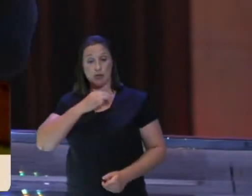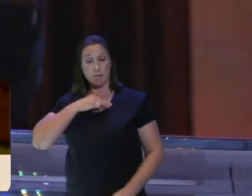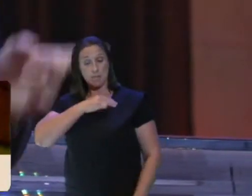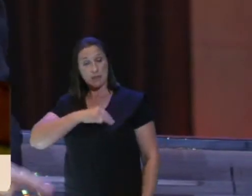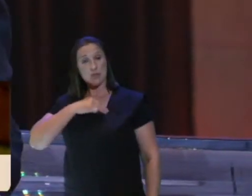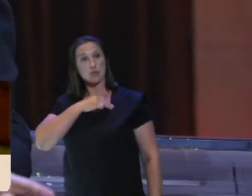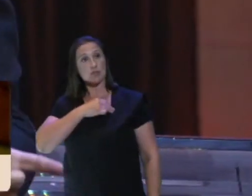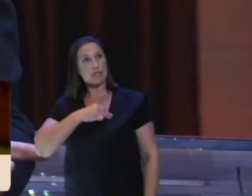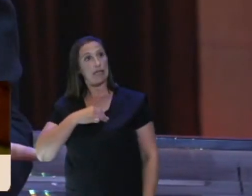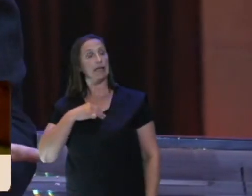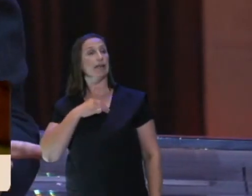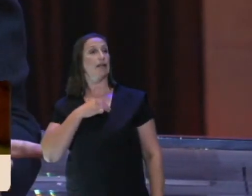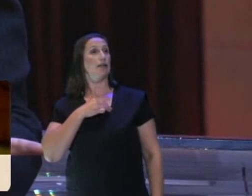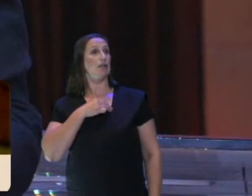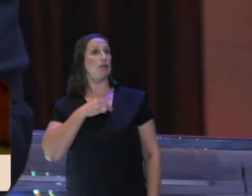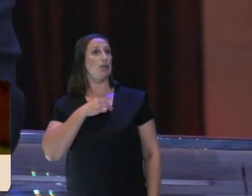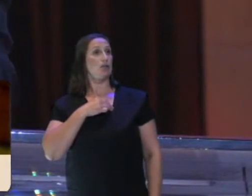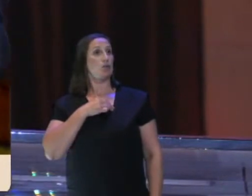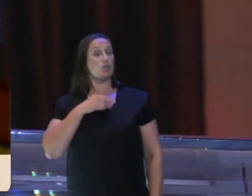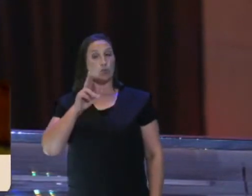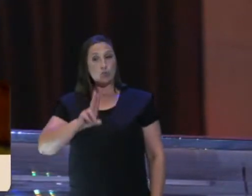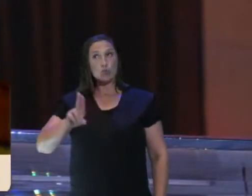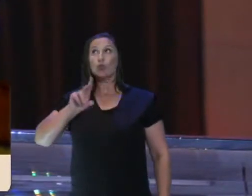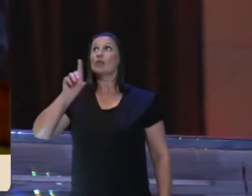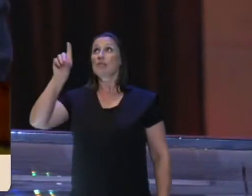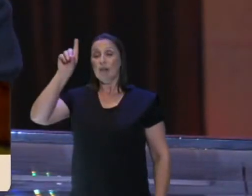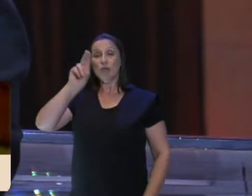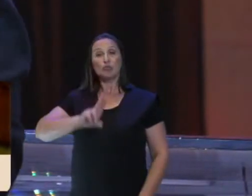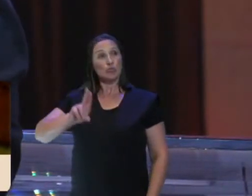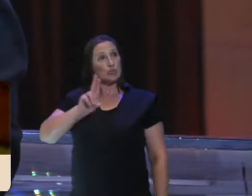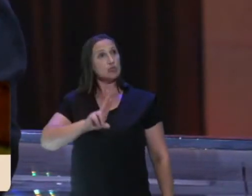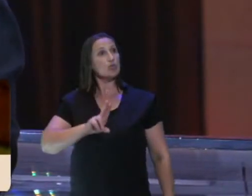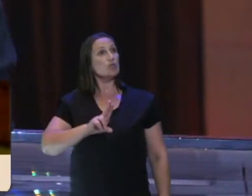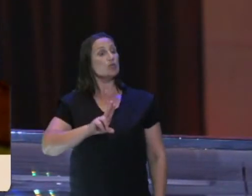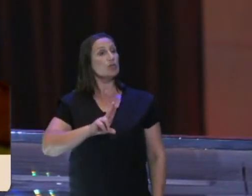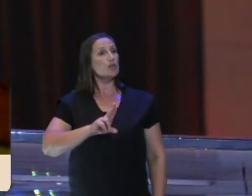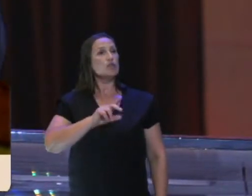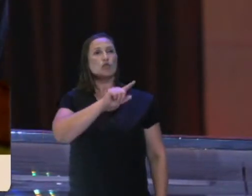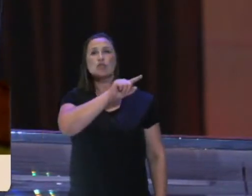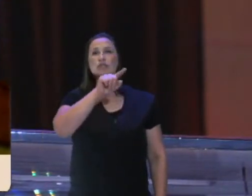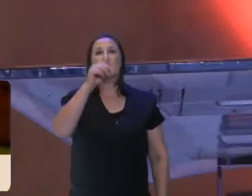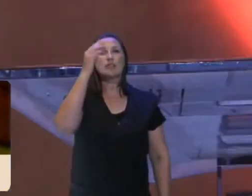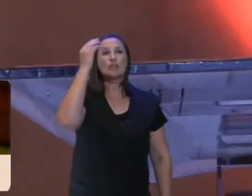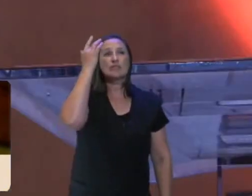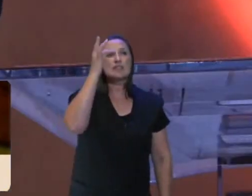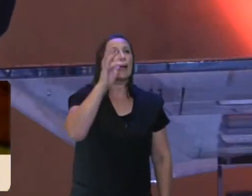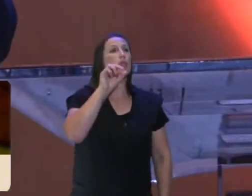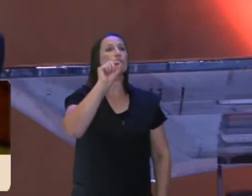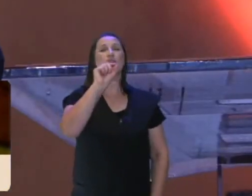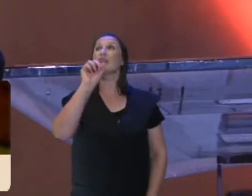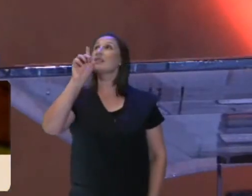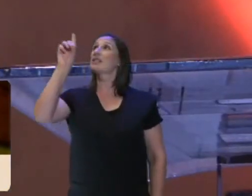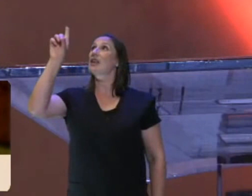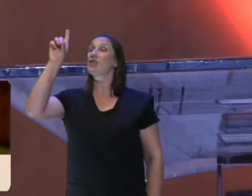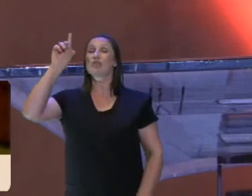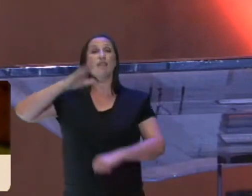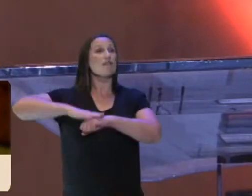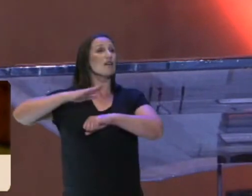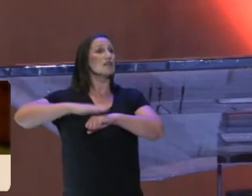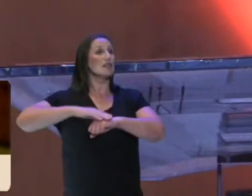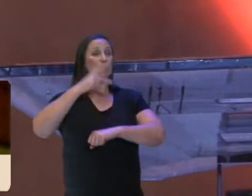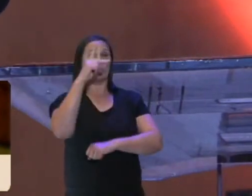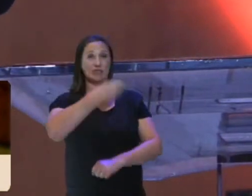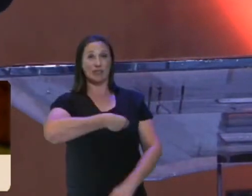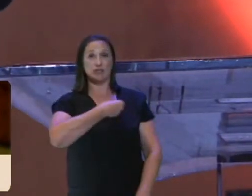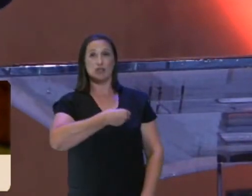seus 40 anos. Você não sabe o que Deus está fazendo, você não sabe quais são os propósitos de Deus,